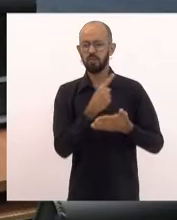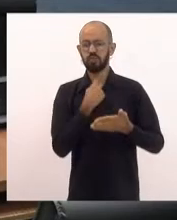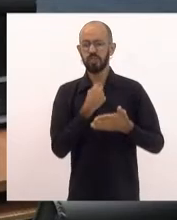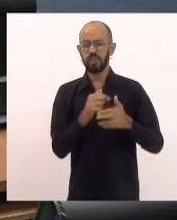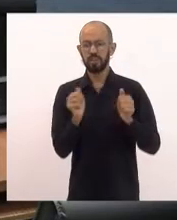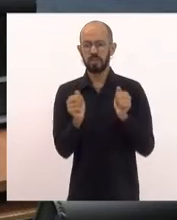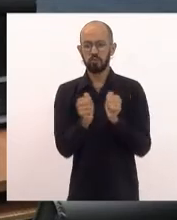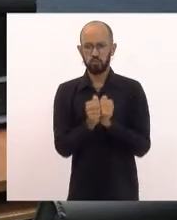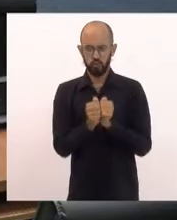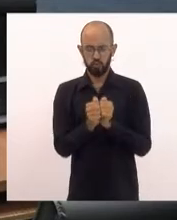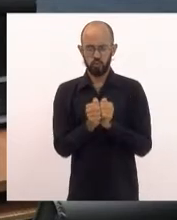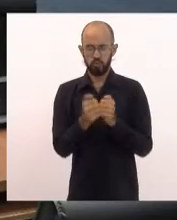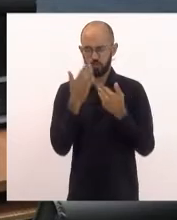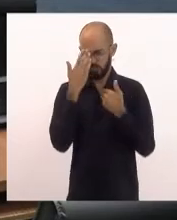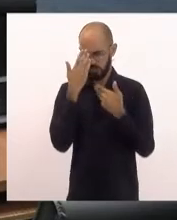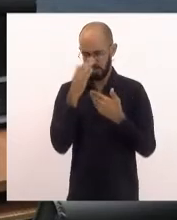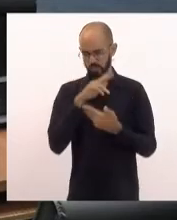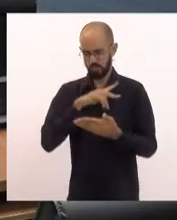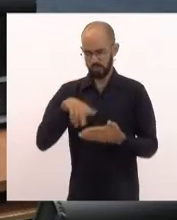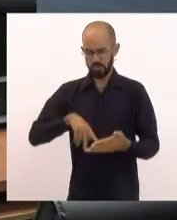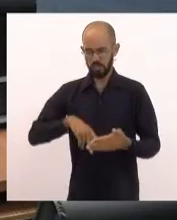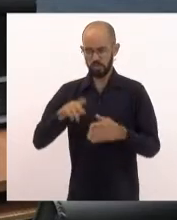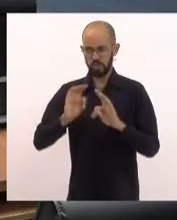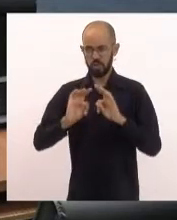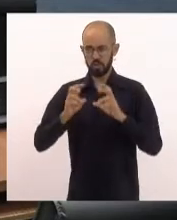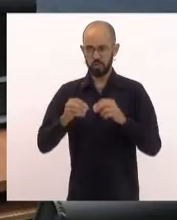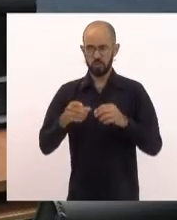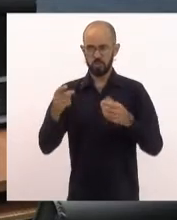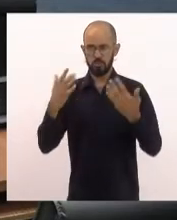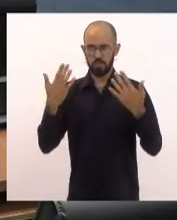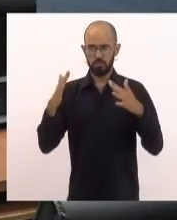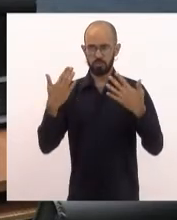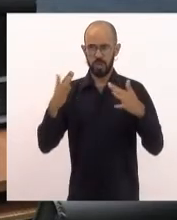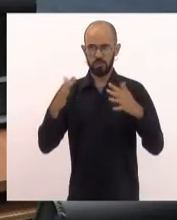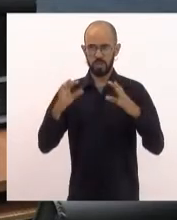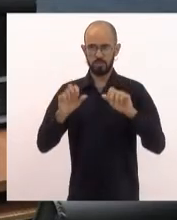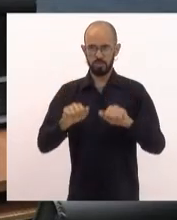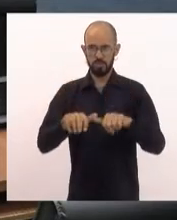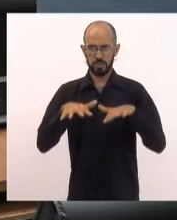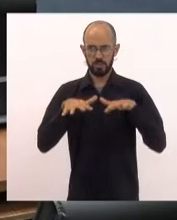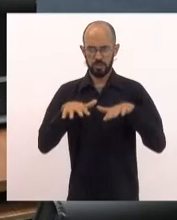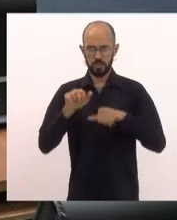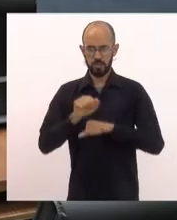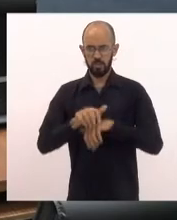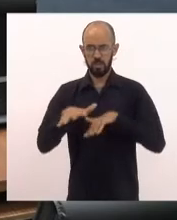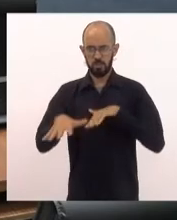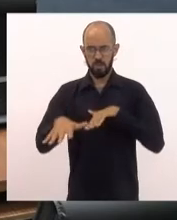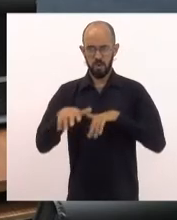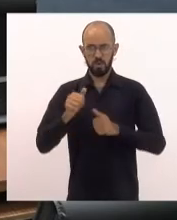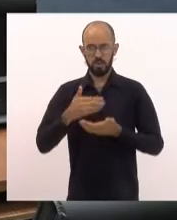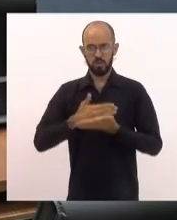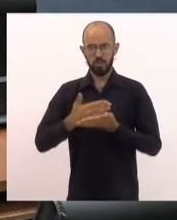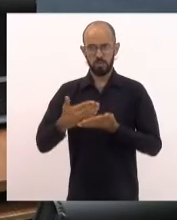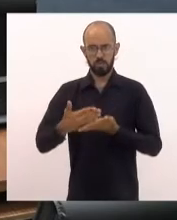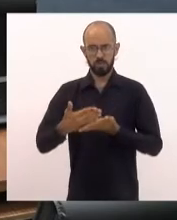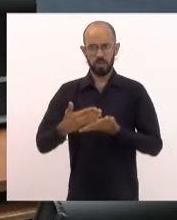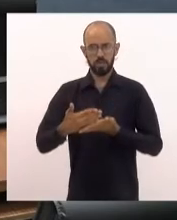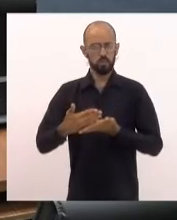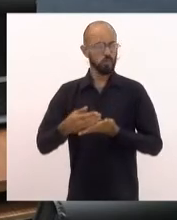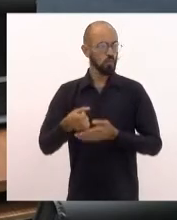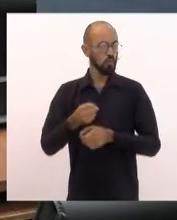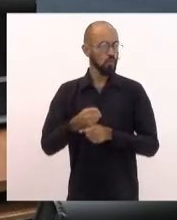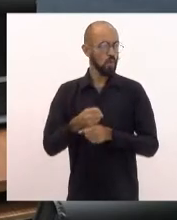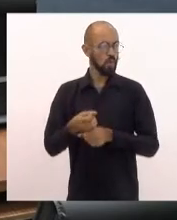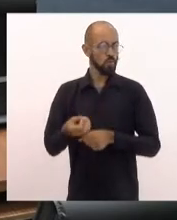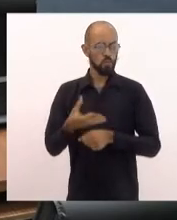juntos. Muito obrigado, presidente. Muito obrigado por tudo e parabéns por essa sessão iniciativa, inaugurando essa era de